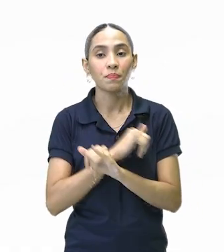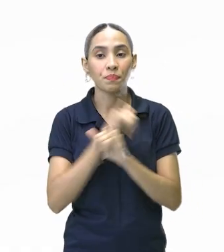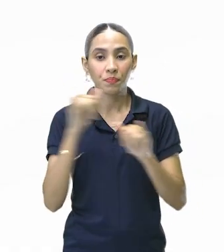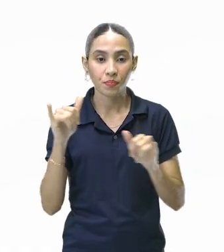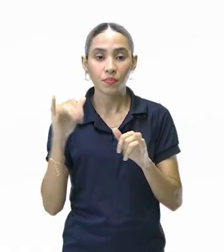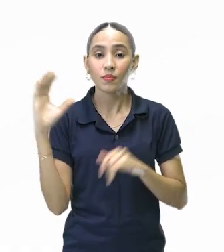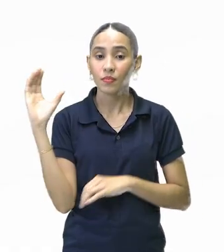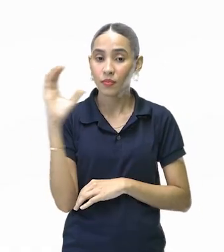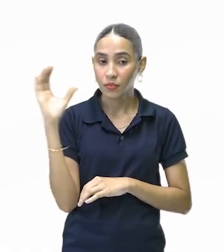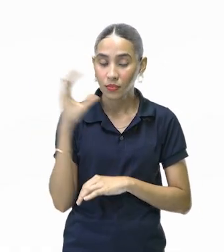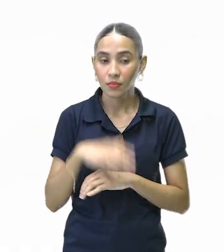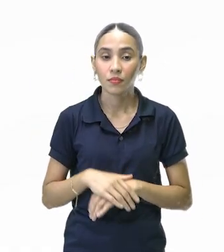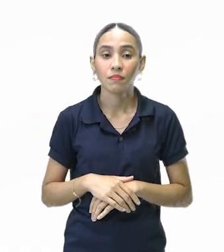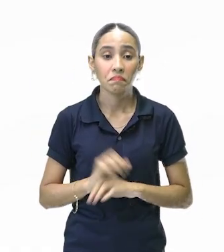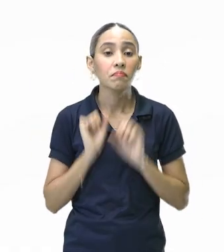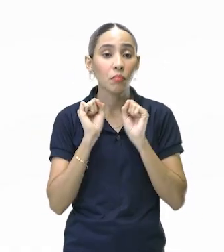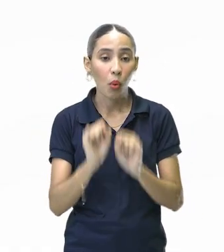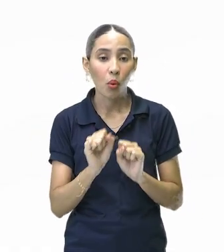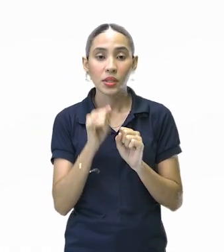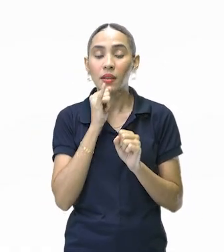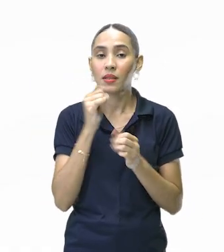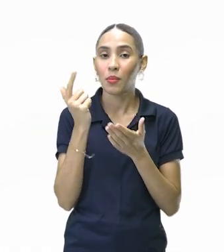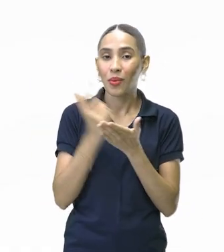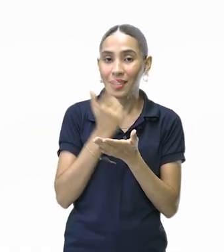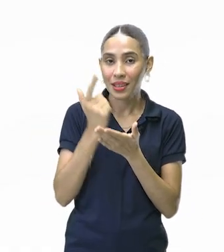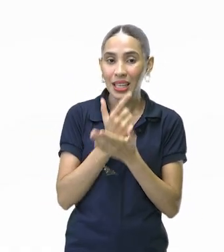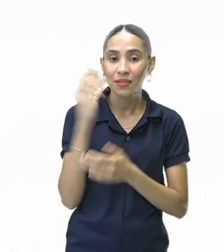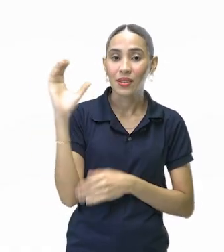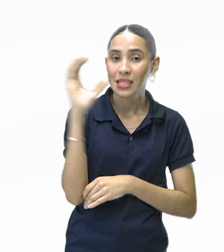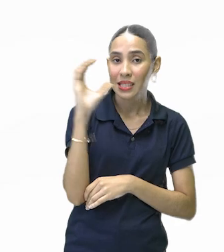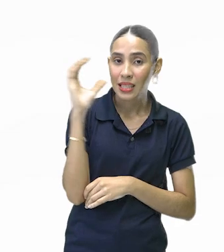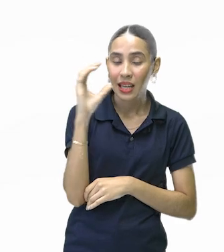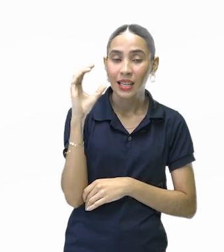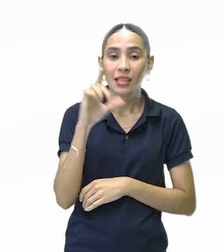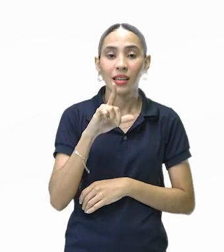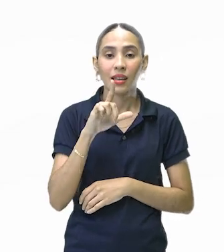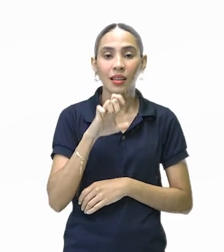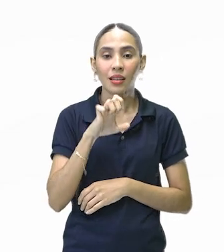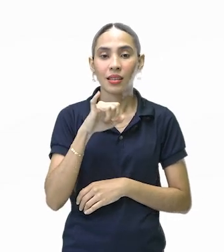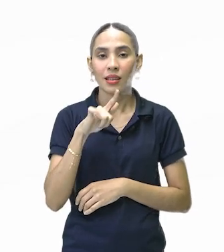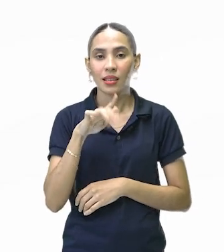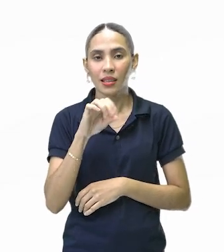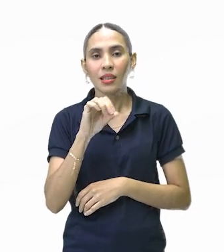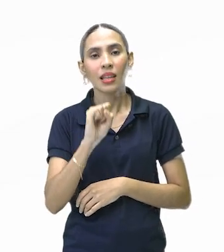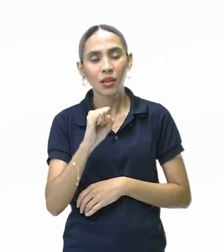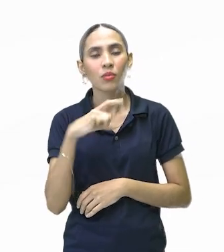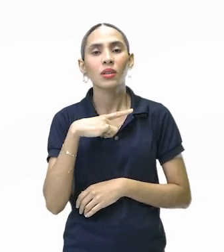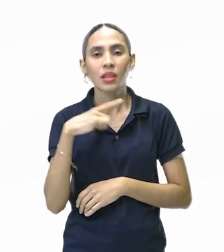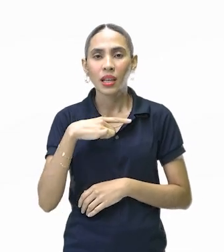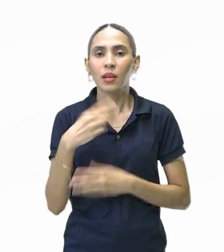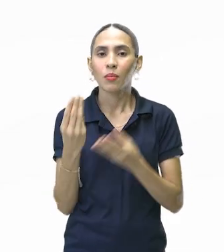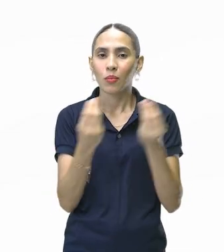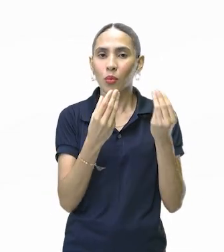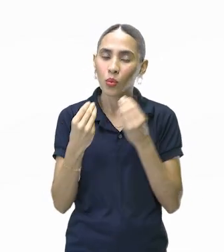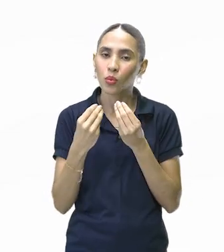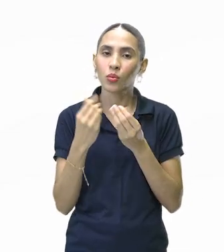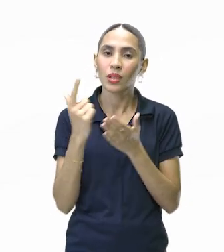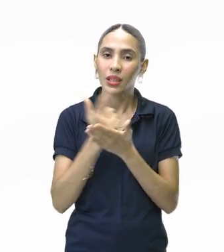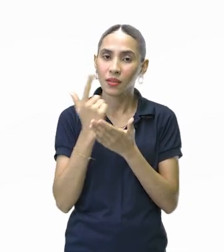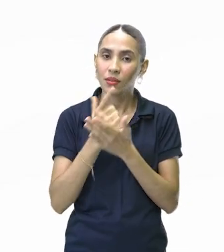divulgação científica? Pode ser através de livros de ciências para leigos, então existem muitos livros de ciências que